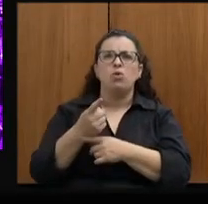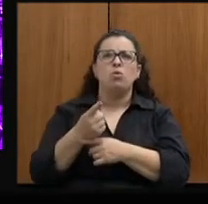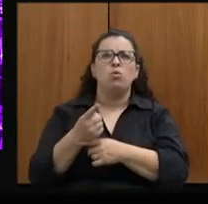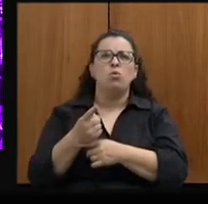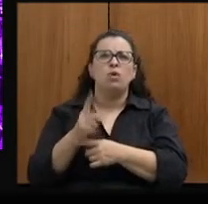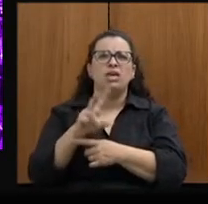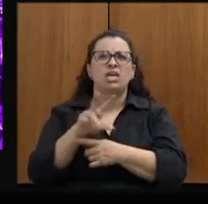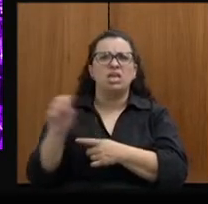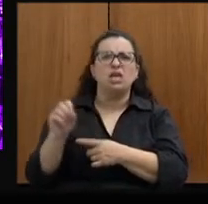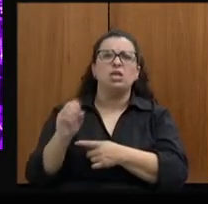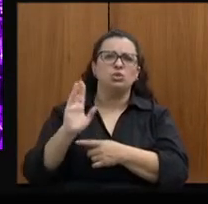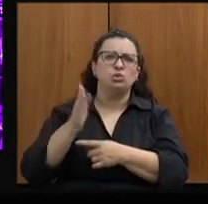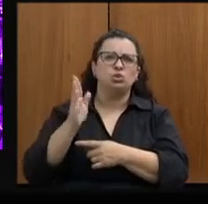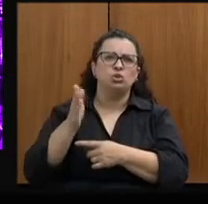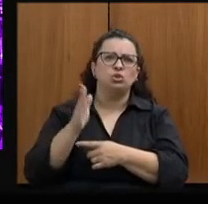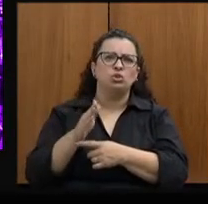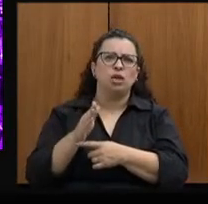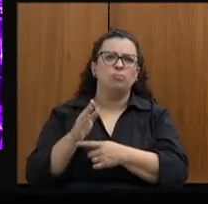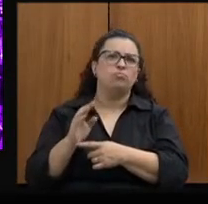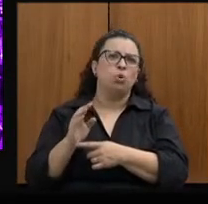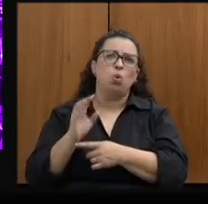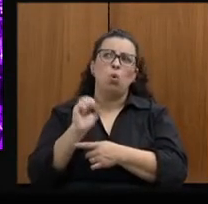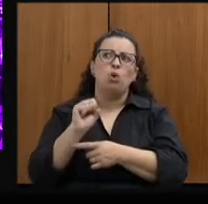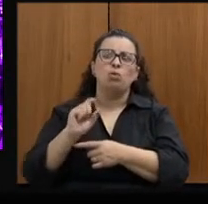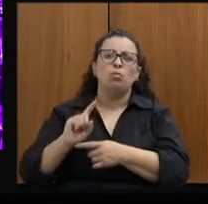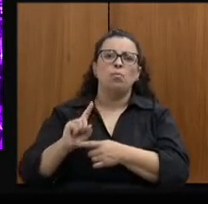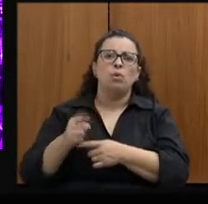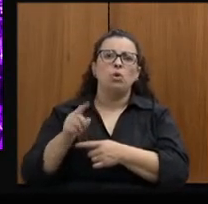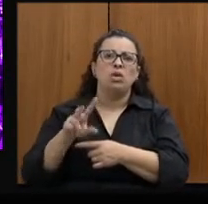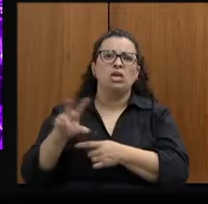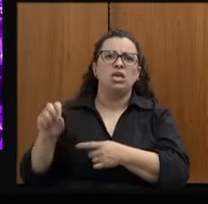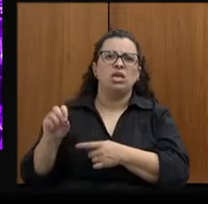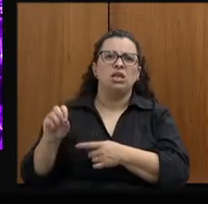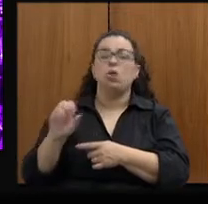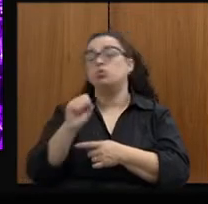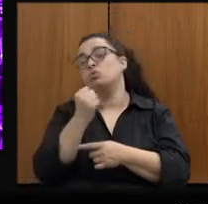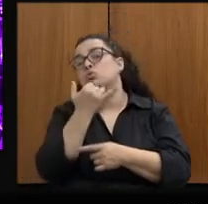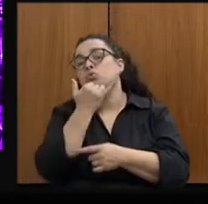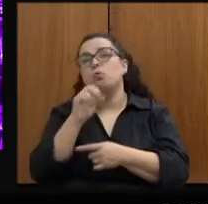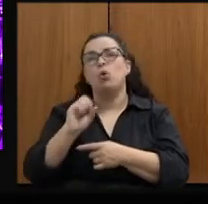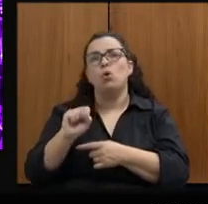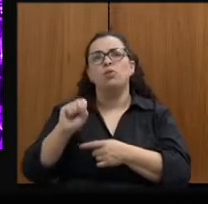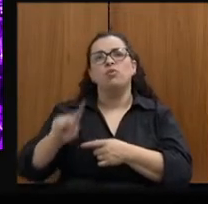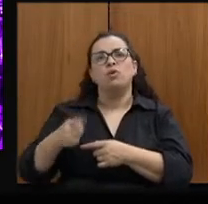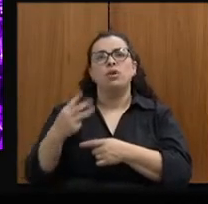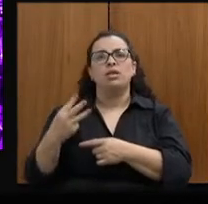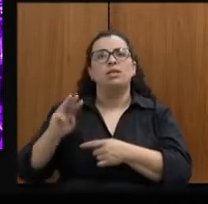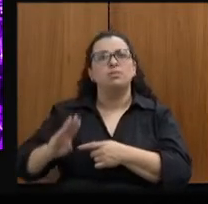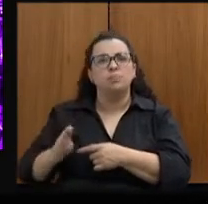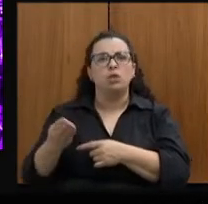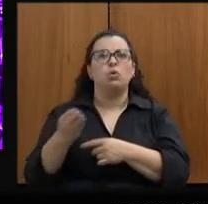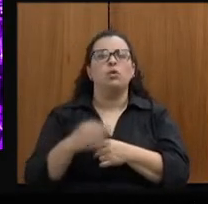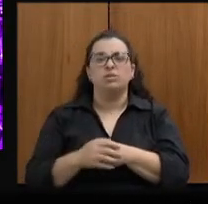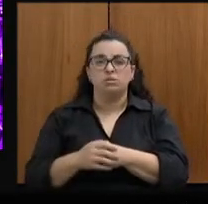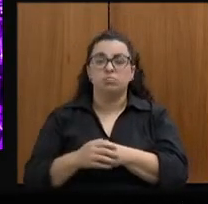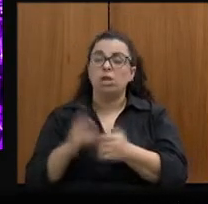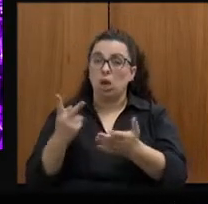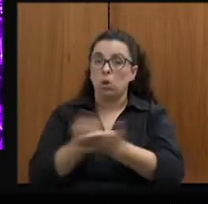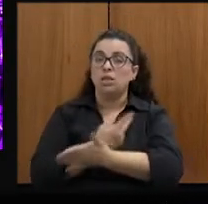a preparação para nos receber esse projeto na assistência, ele já está acontecendo, nos 73